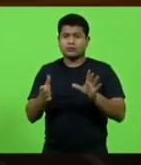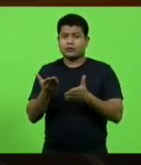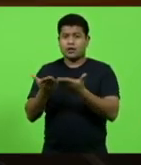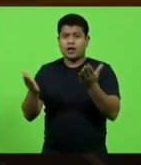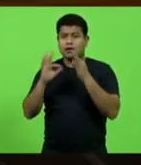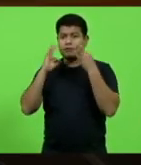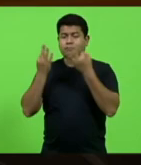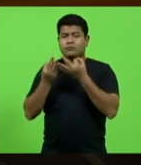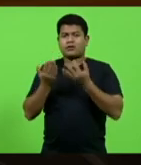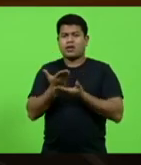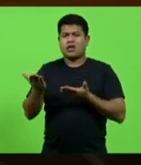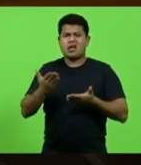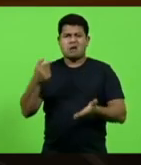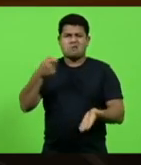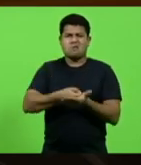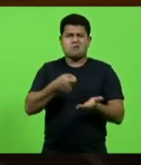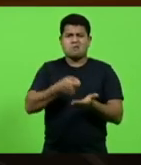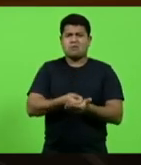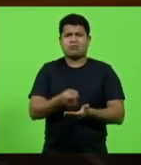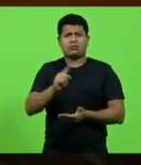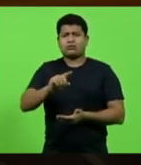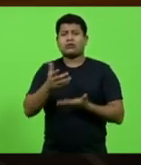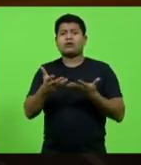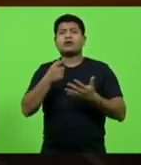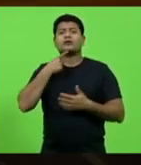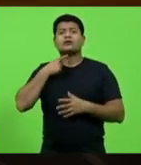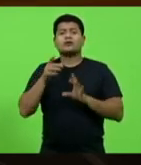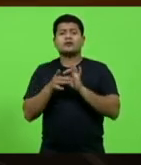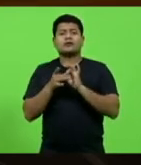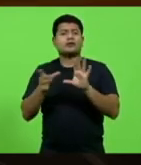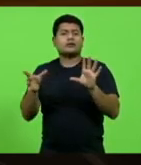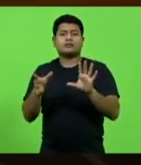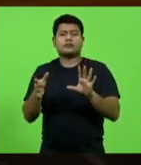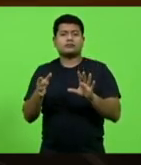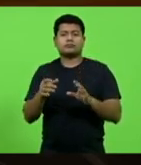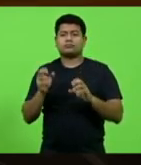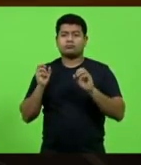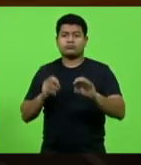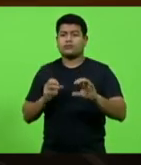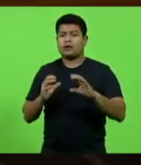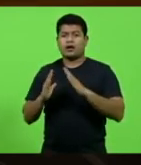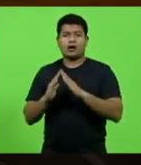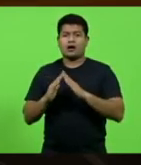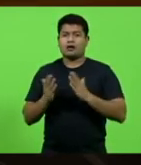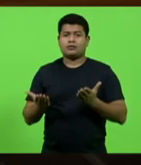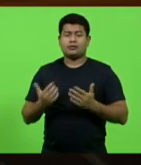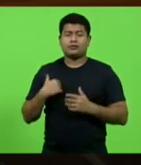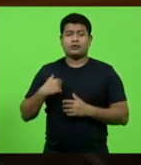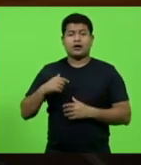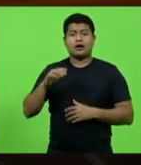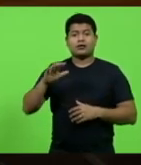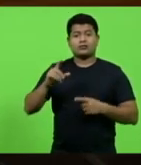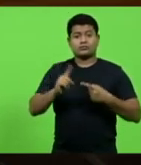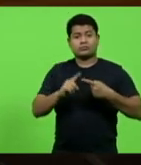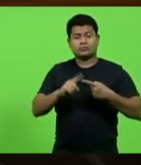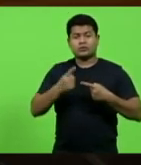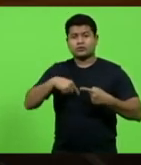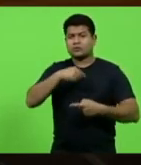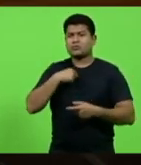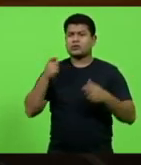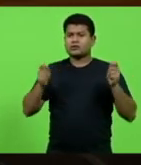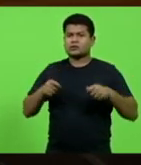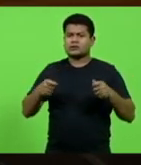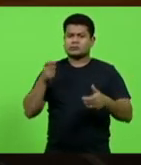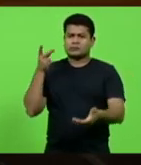querem impor a ninguém, apenas querem a liberdade. Ou seja, nós podemos, por um lado, impor uma visão de que a educação